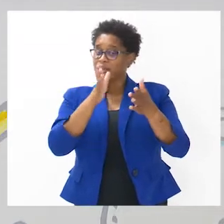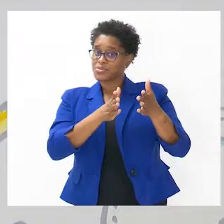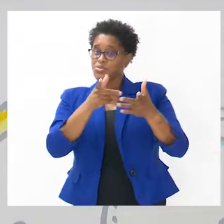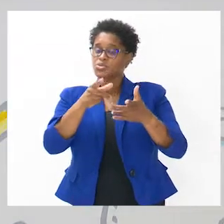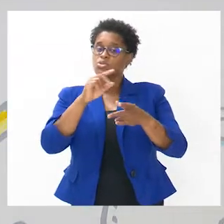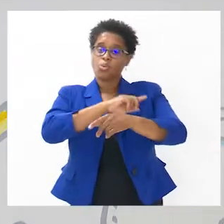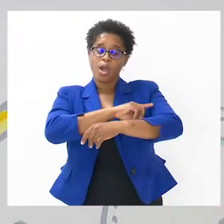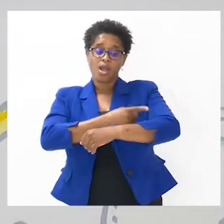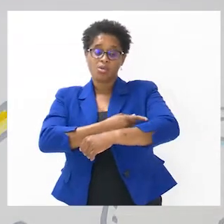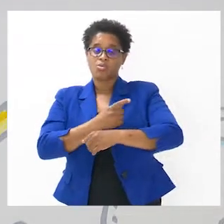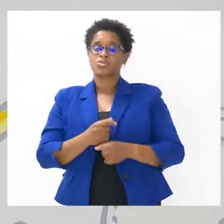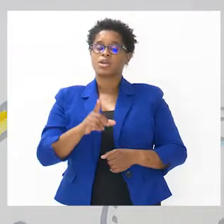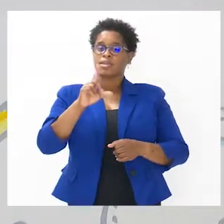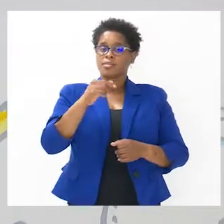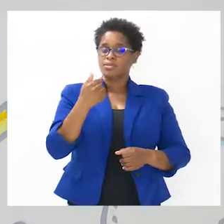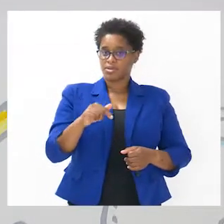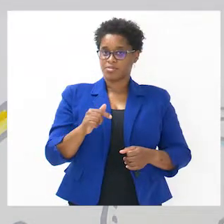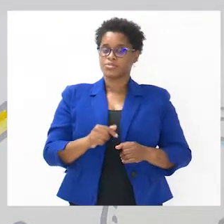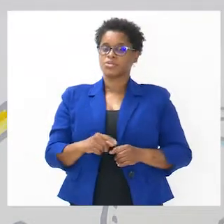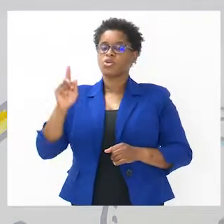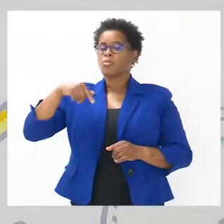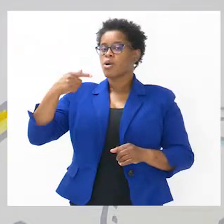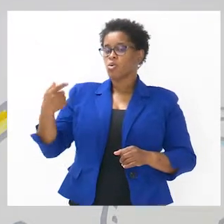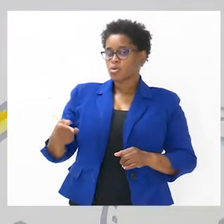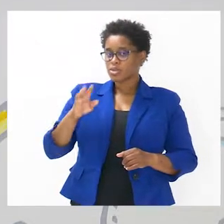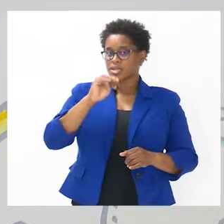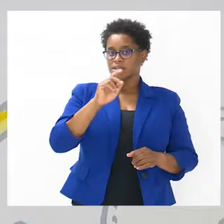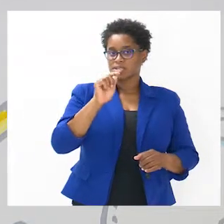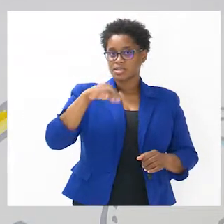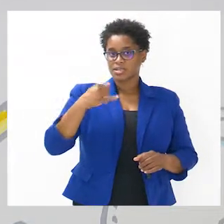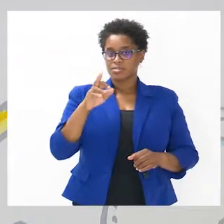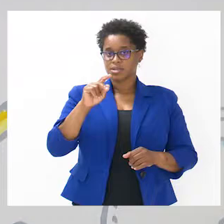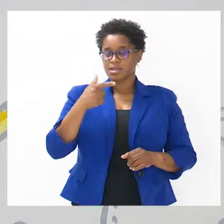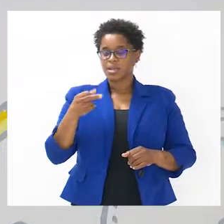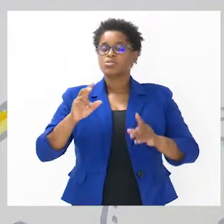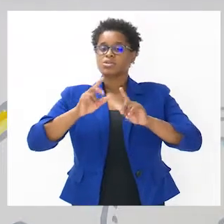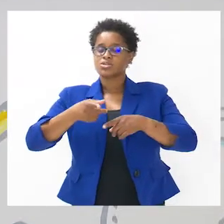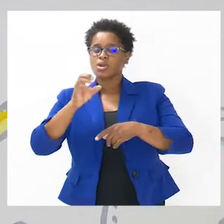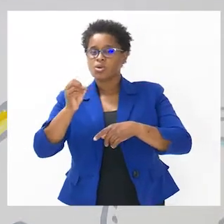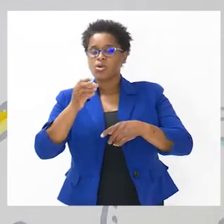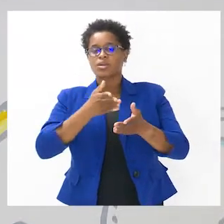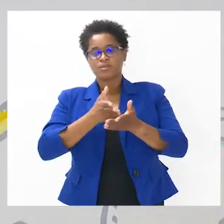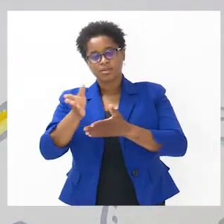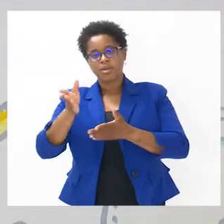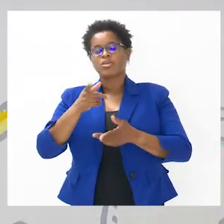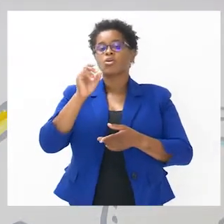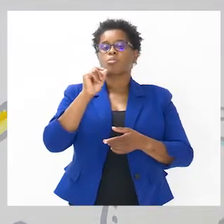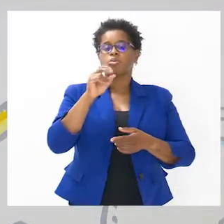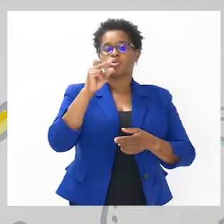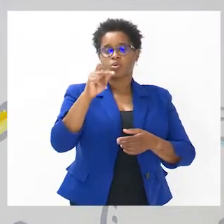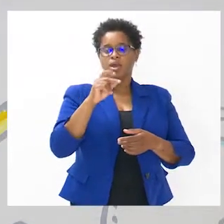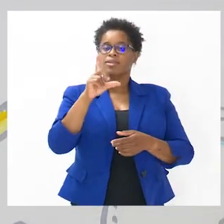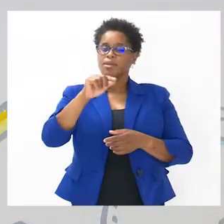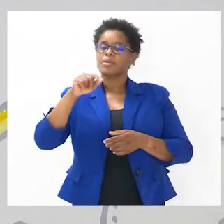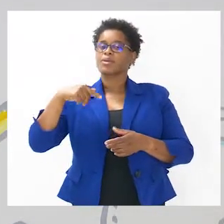do ângulo. Também temos uma outra semirreta com origem O que passa pelo ponto A, que